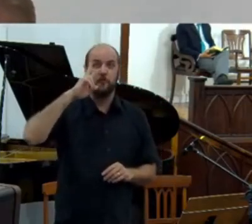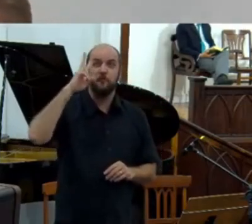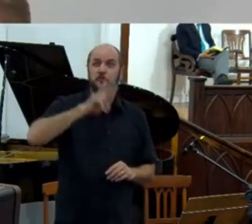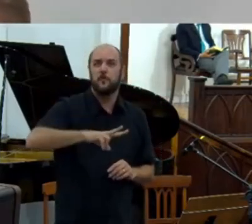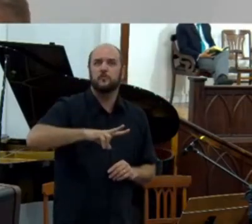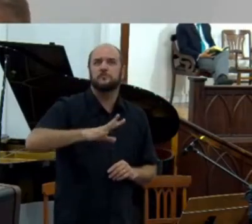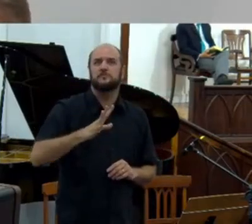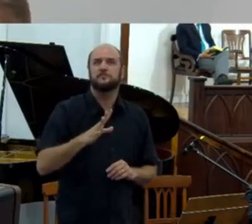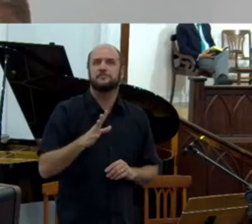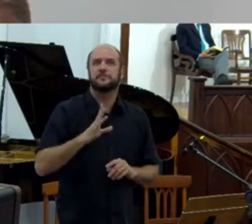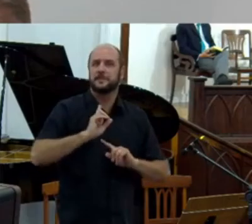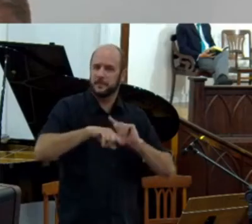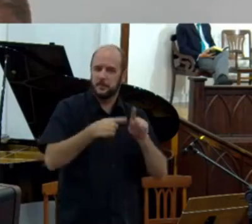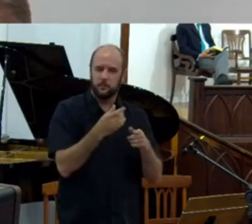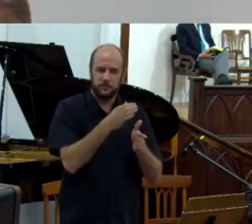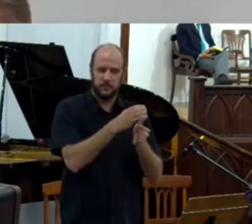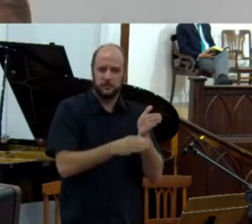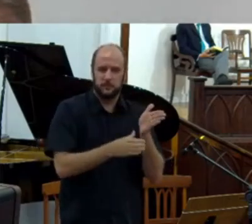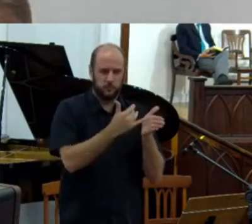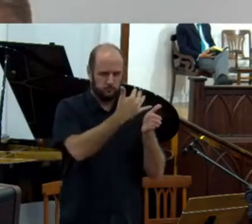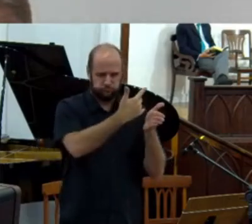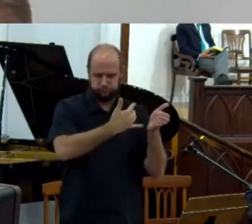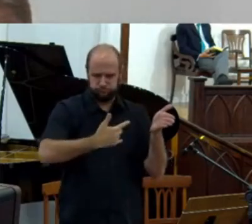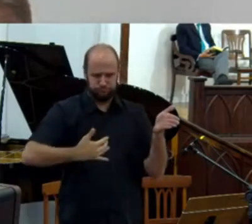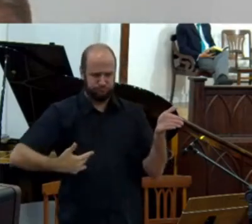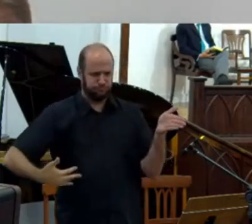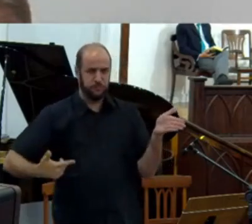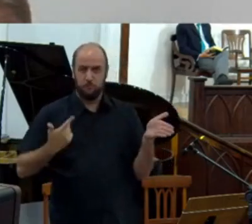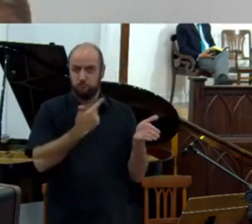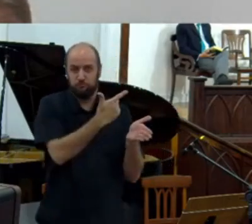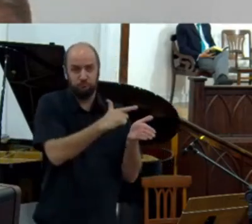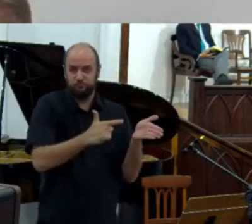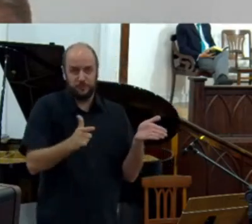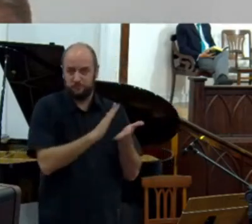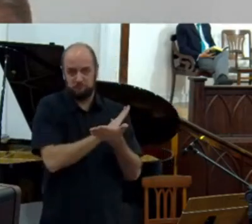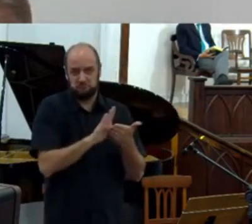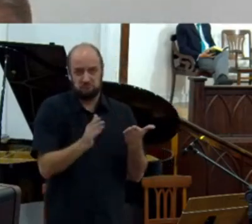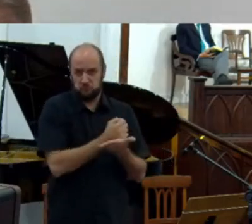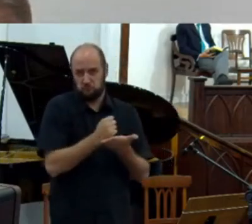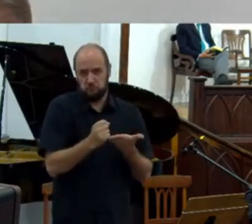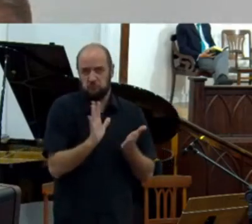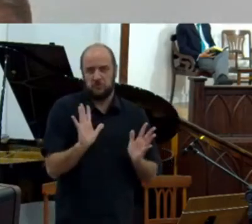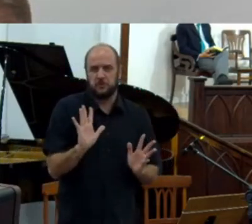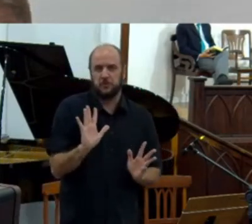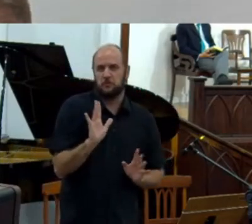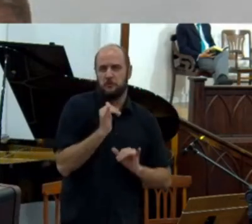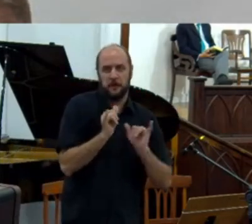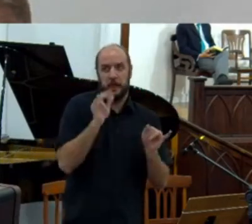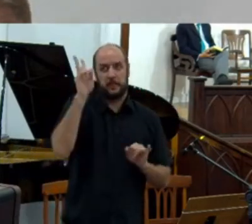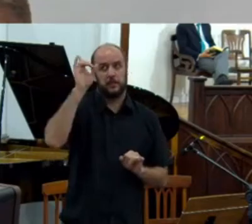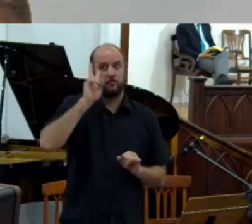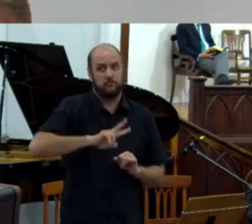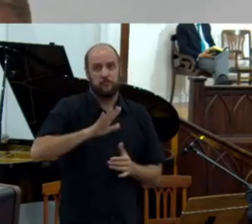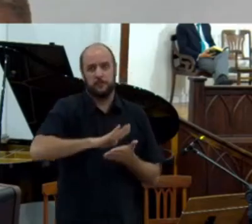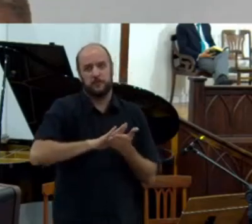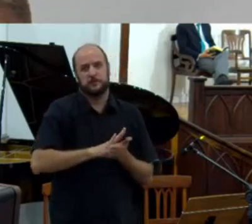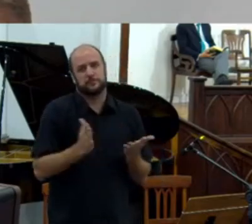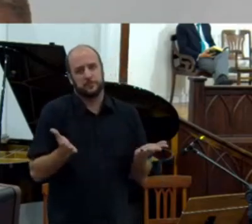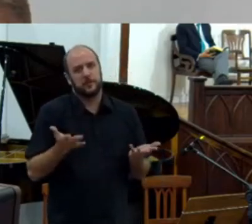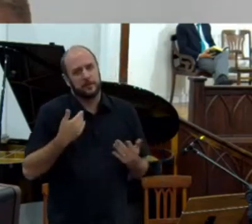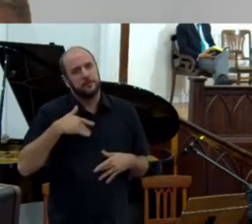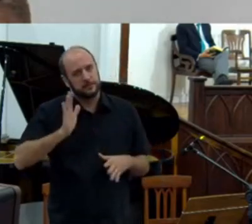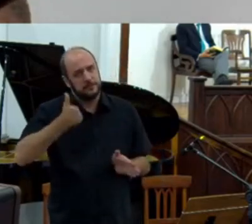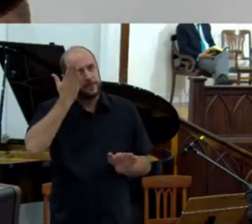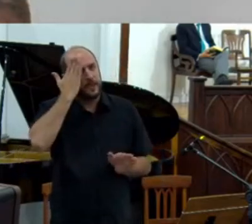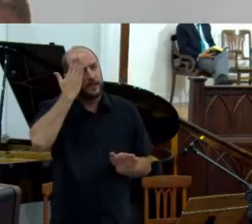capítulo 6, em nenhum momento mais nós temos o narrador, Moisés, dizendo que o Senhor viu alguma coisa. É claro, o